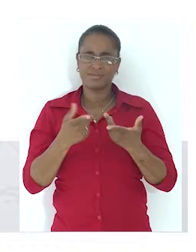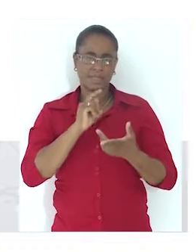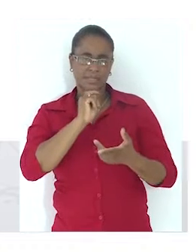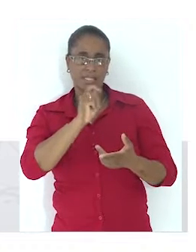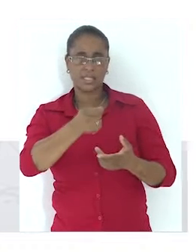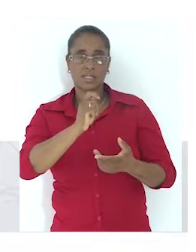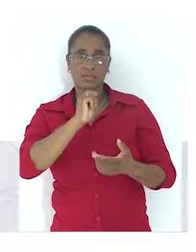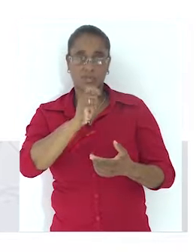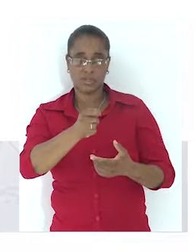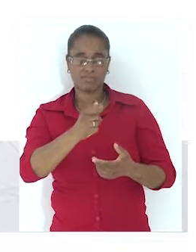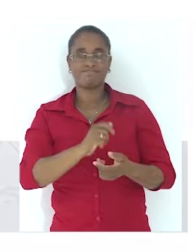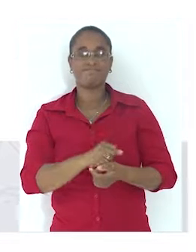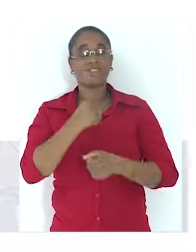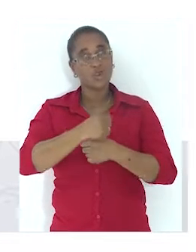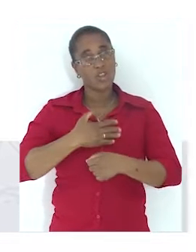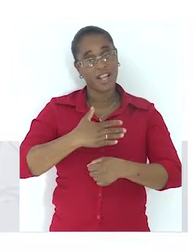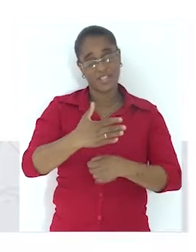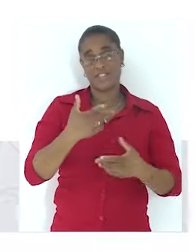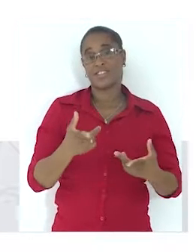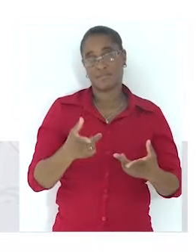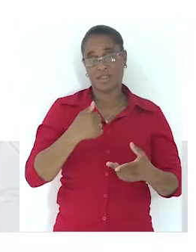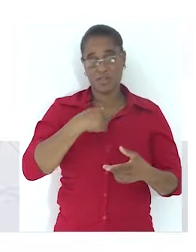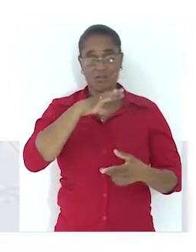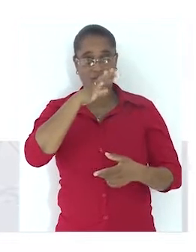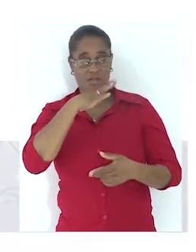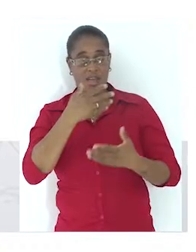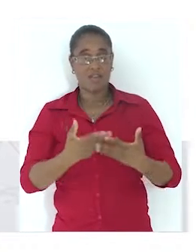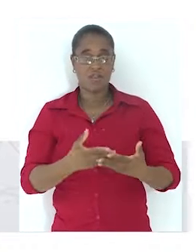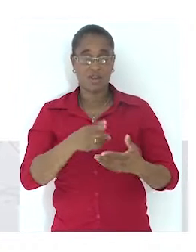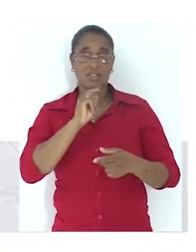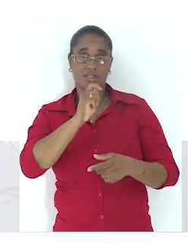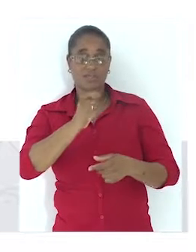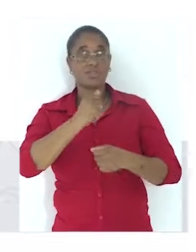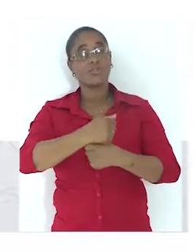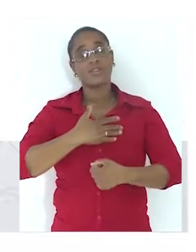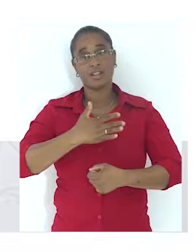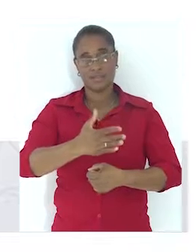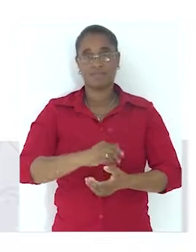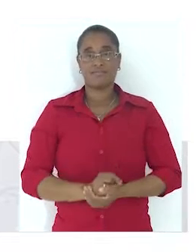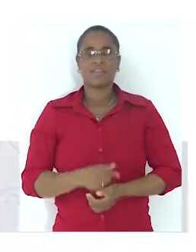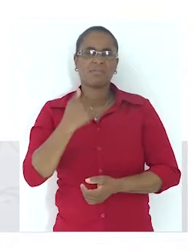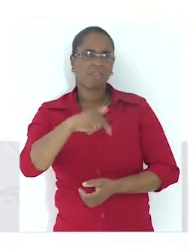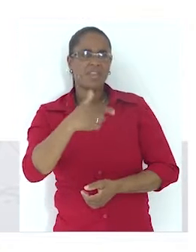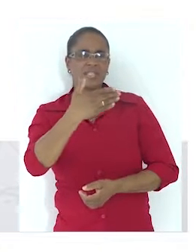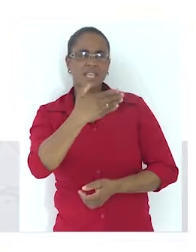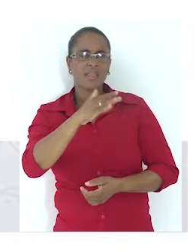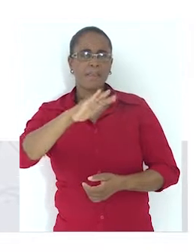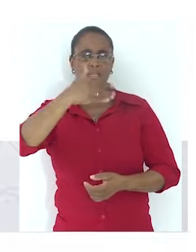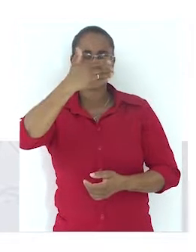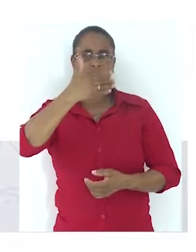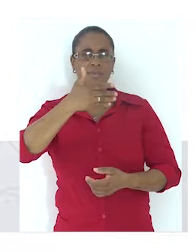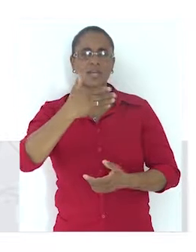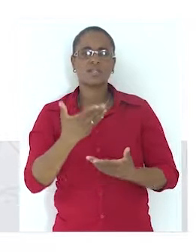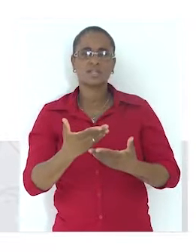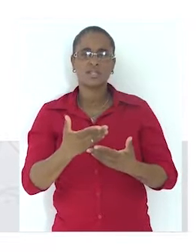entrevista jornalística. Eu vou falar agora da entrevista jornalística. Existem 7 principais tipos de